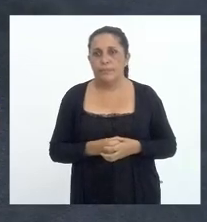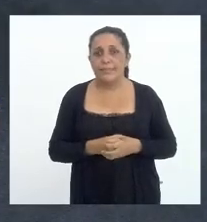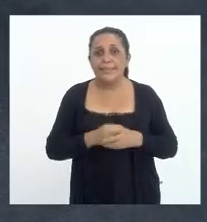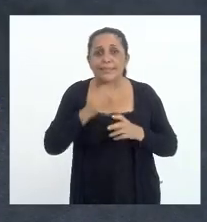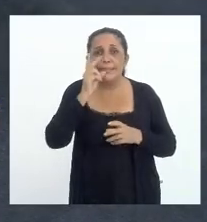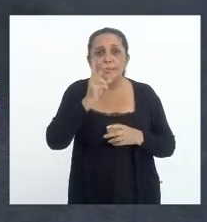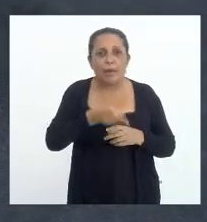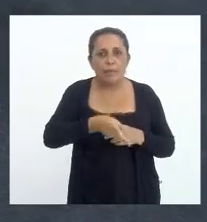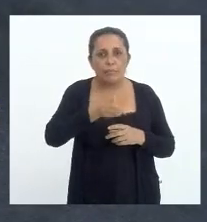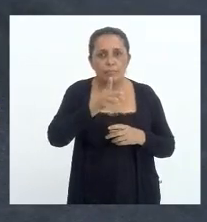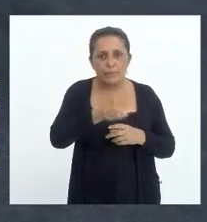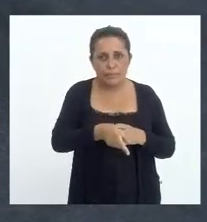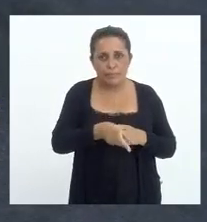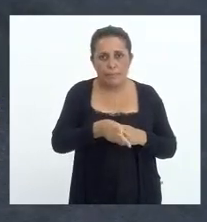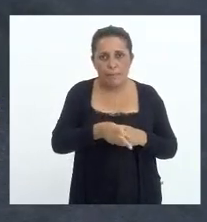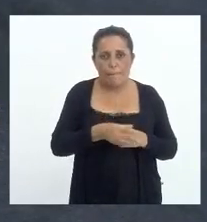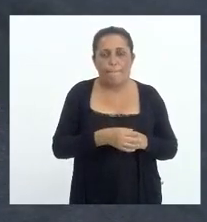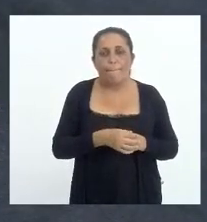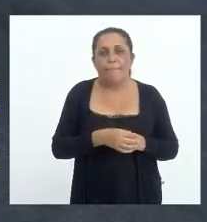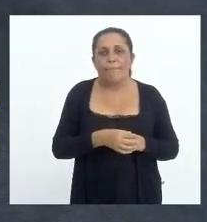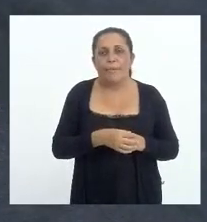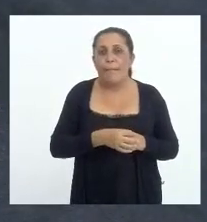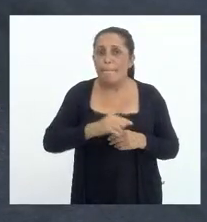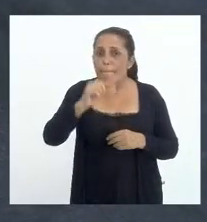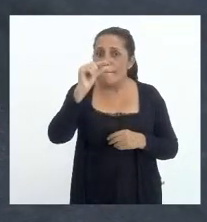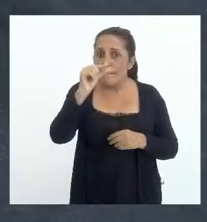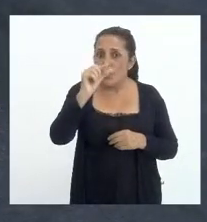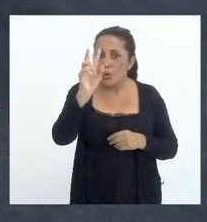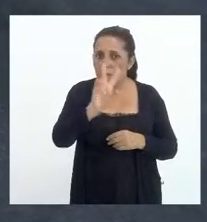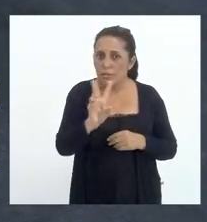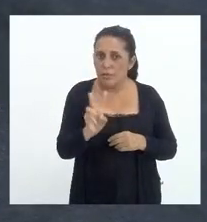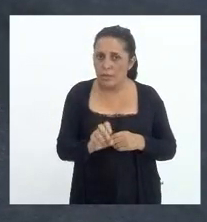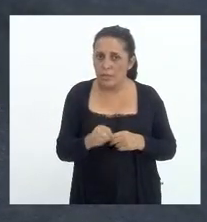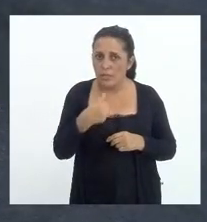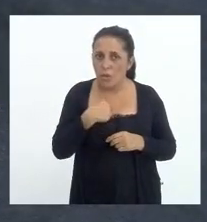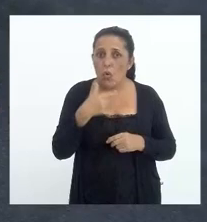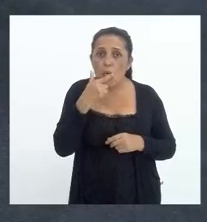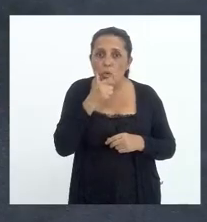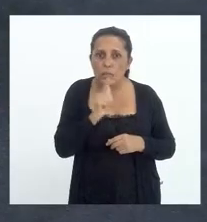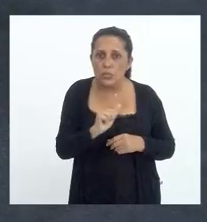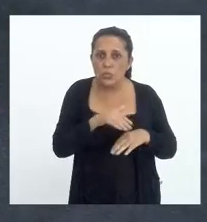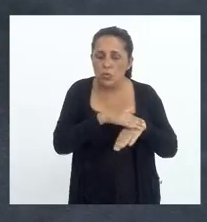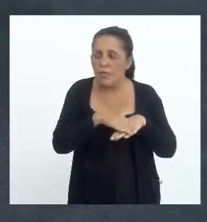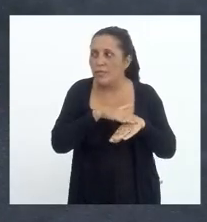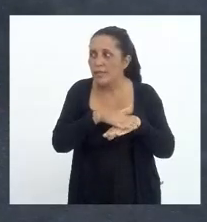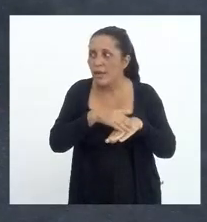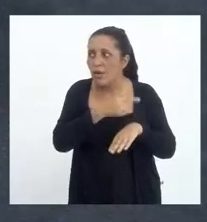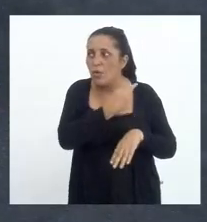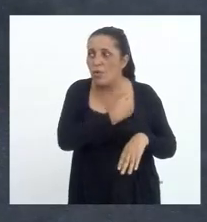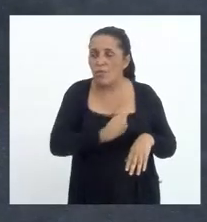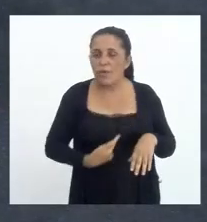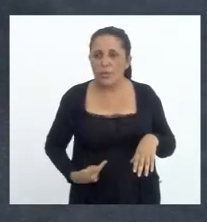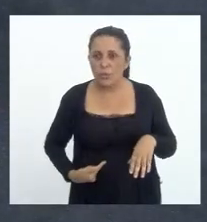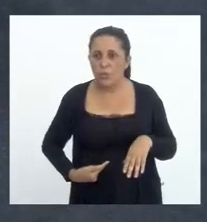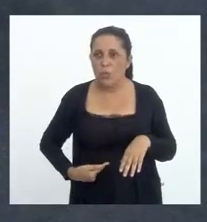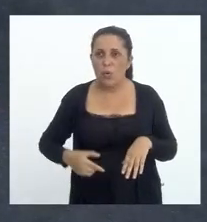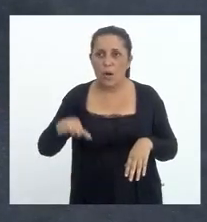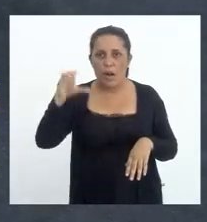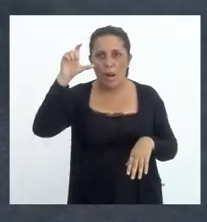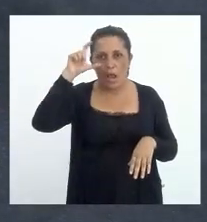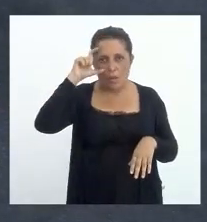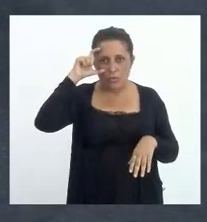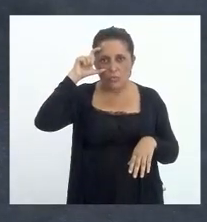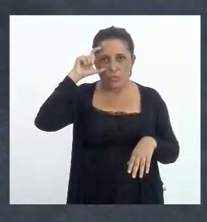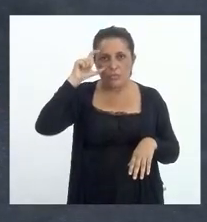Todas as vezes e as poucas vezes que eu consigo falar com o governador Cláudio Castro, ele